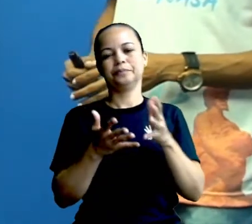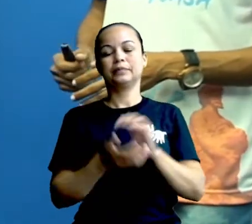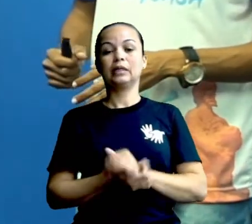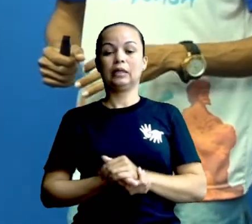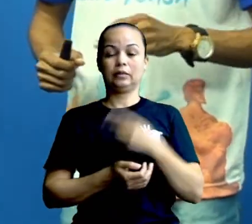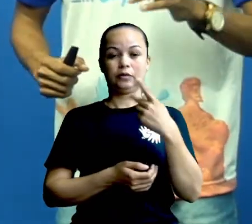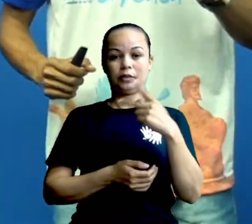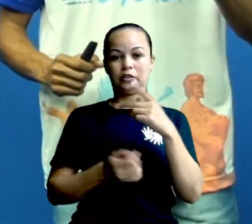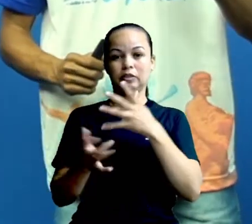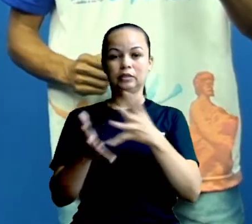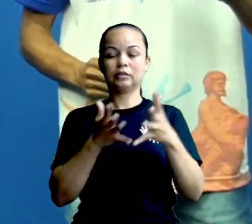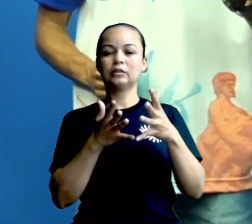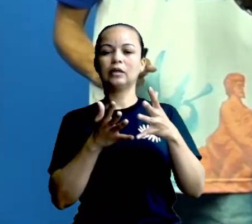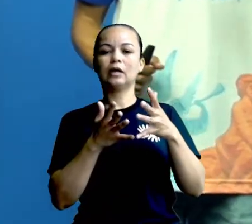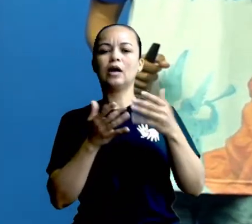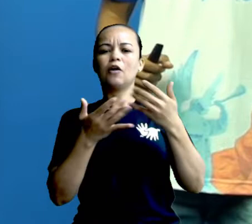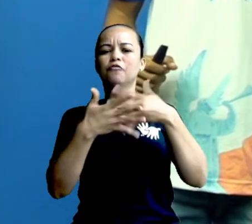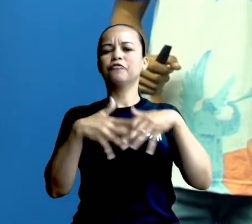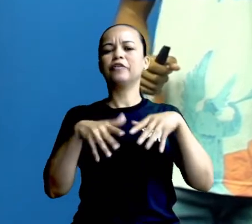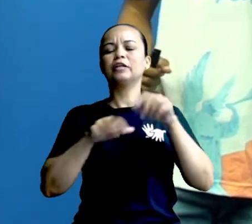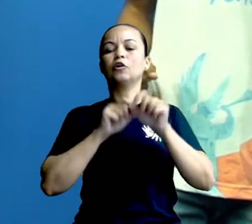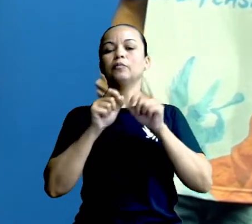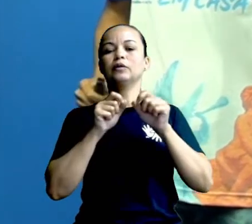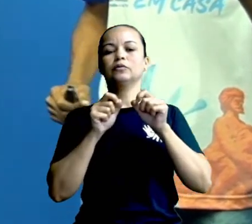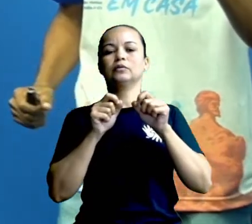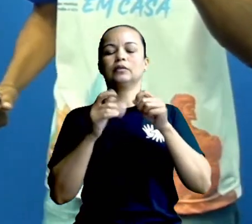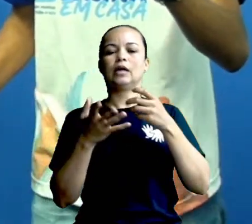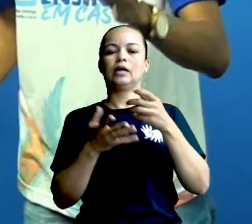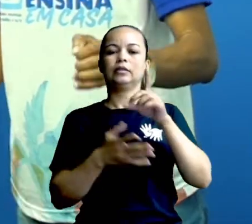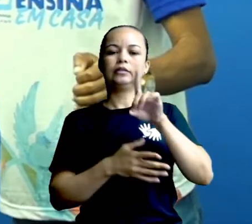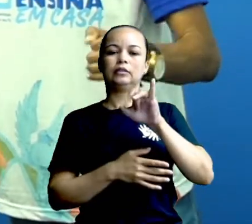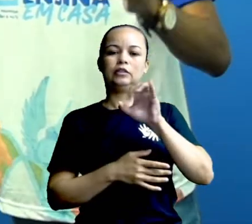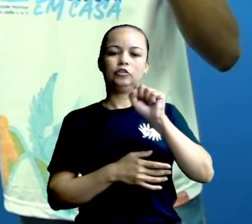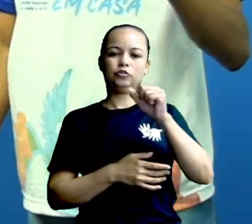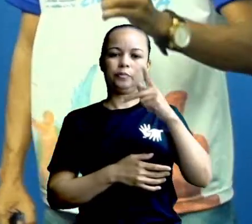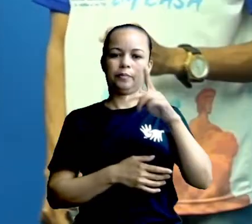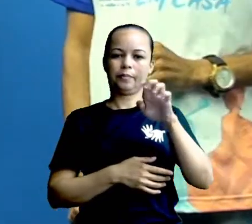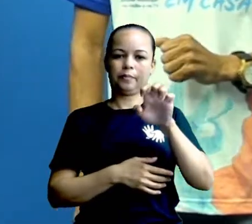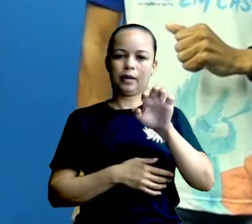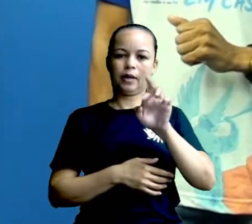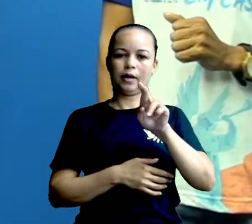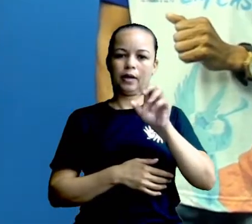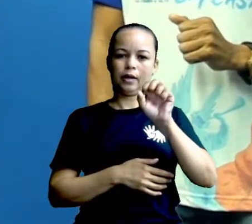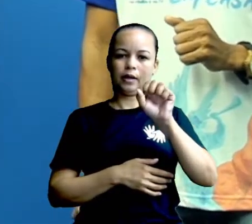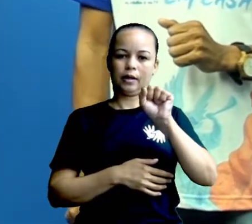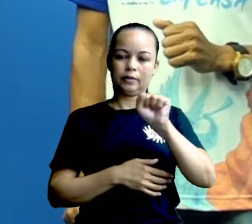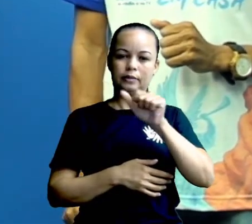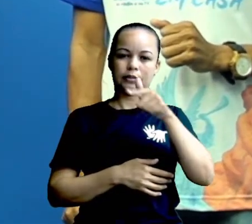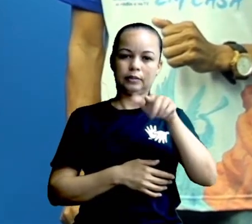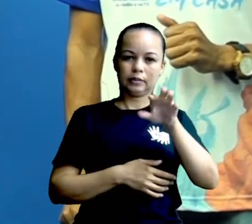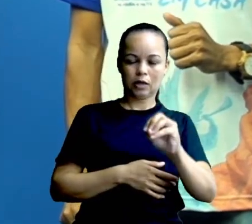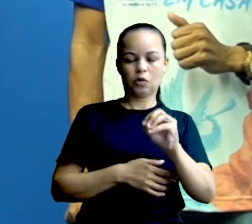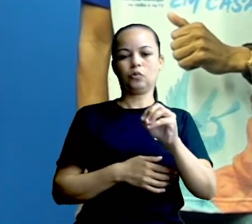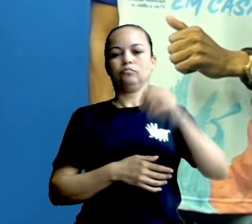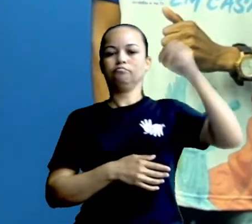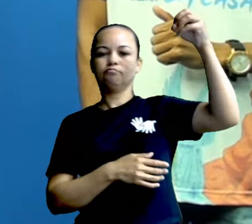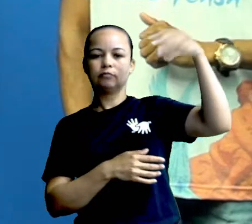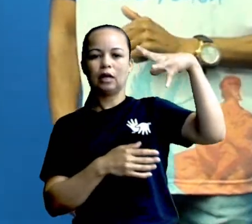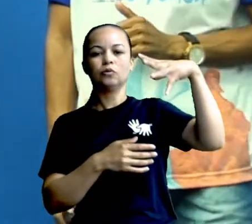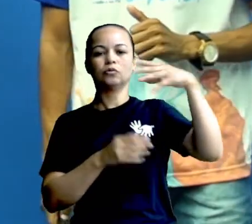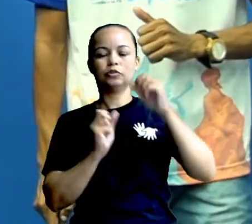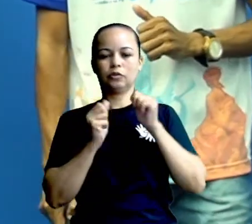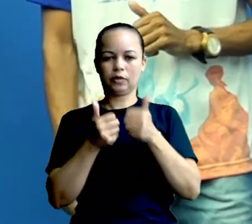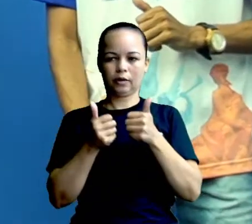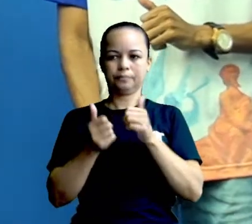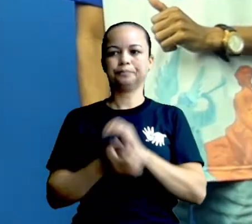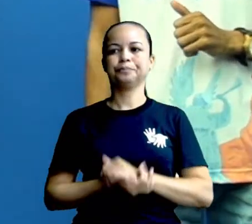aqui. Então, a gente chama desse caso aí, qual o fenômeno é esse, professor? O fenômeno da dispersão da luz. Ok?